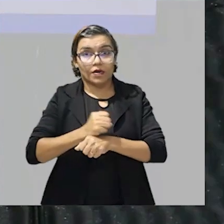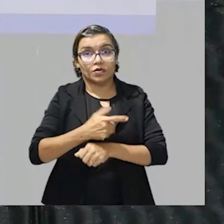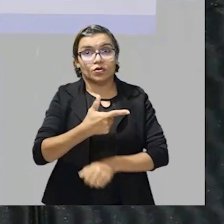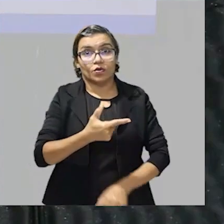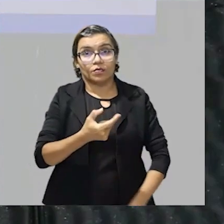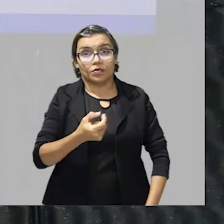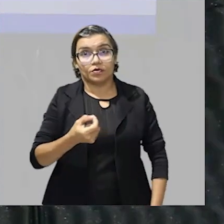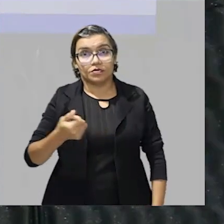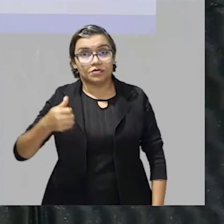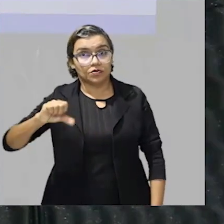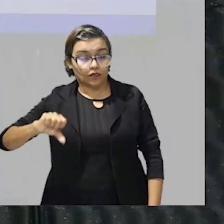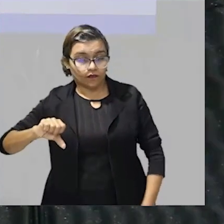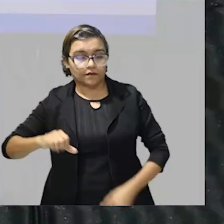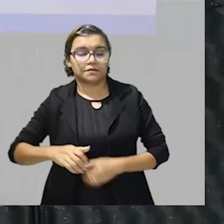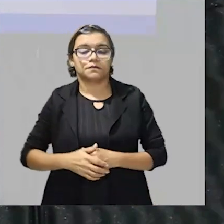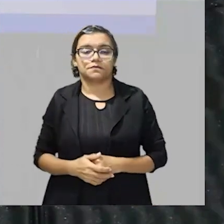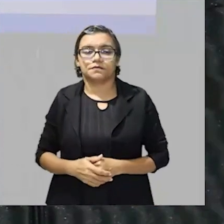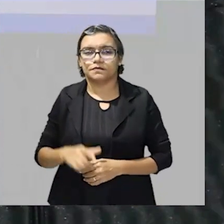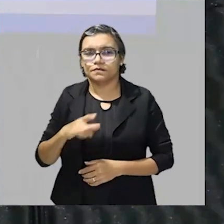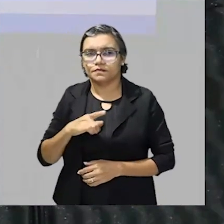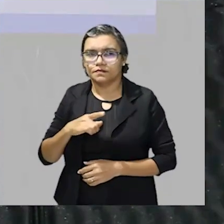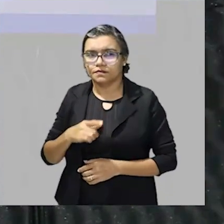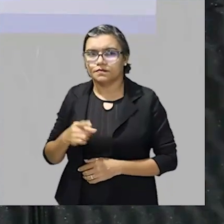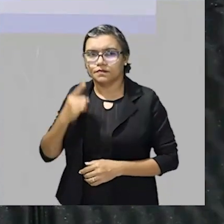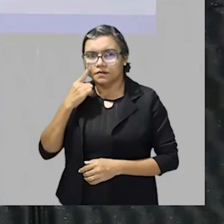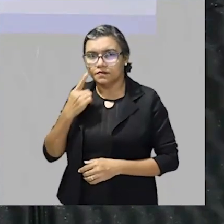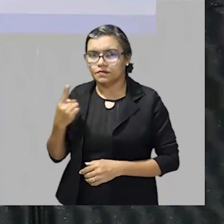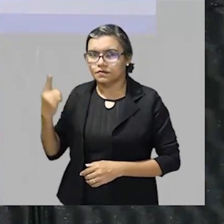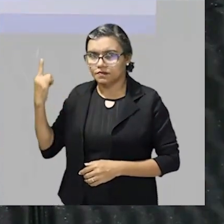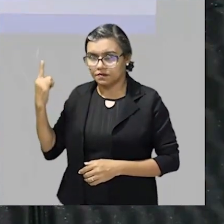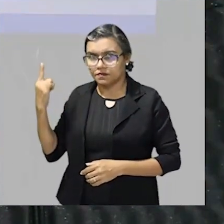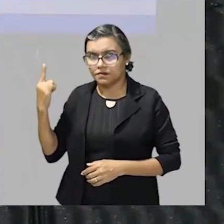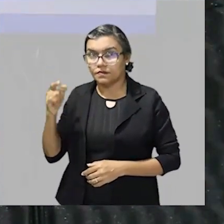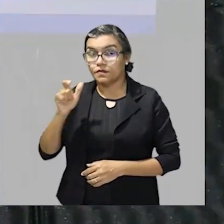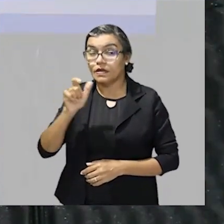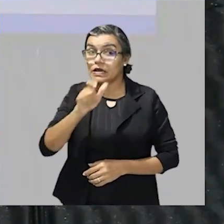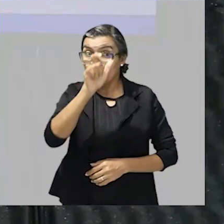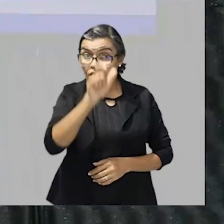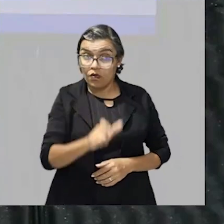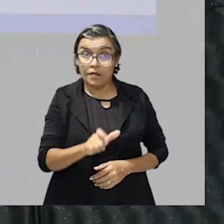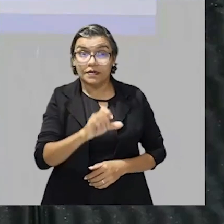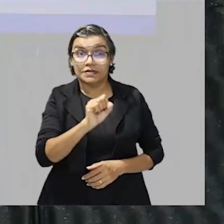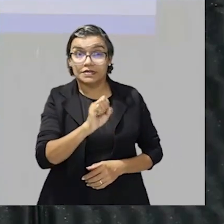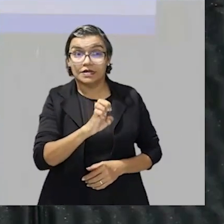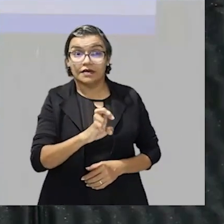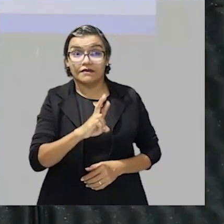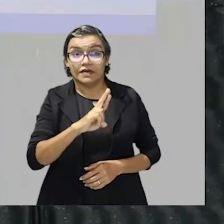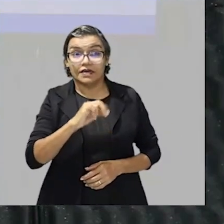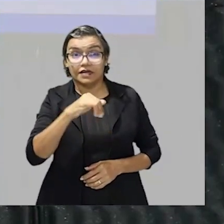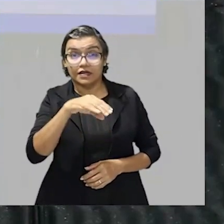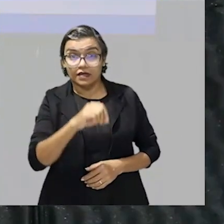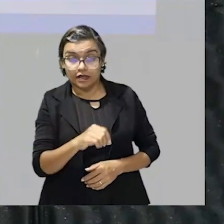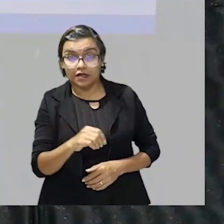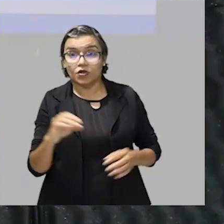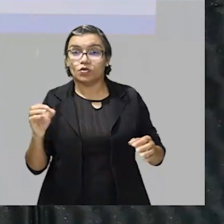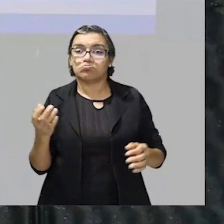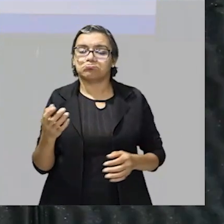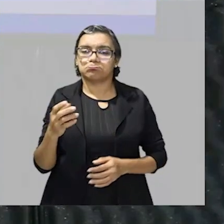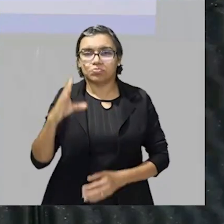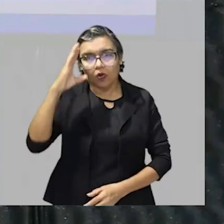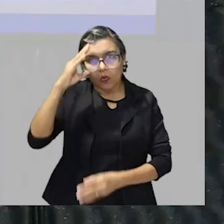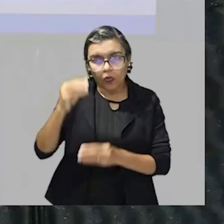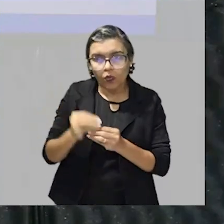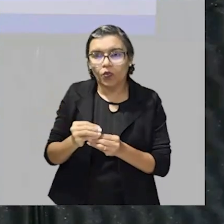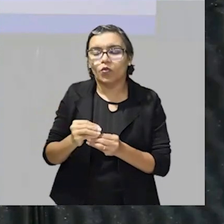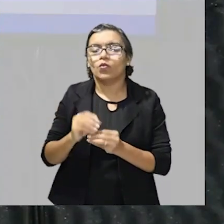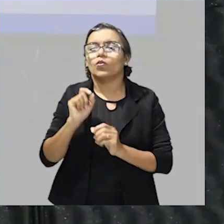bom aí tem assim ó Severino chega uma conclusão que lhe parece óbvia e confirma e